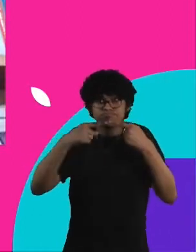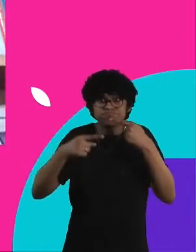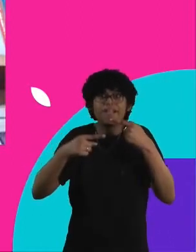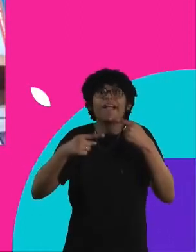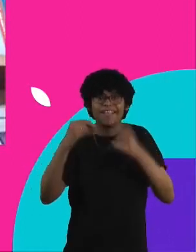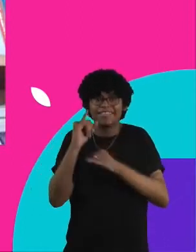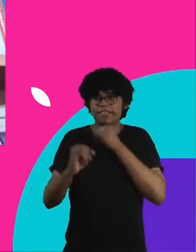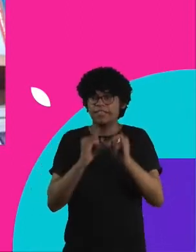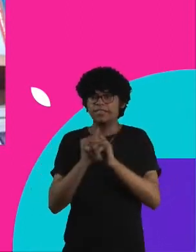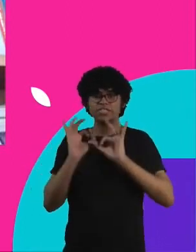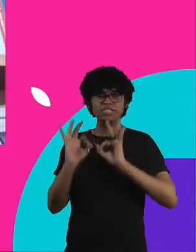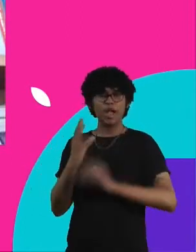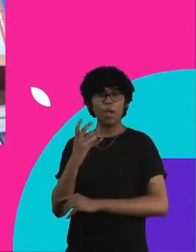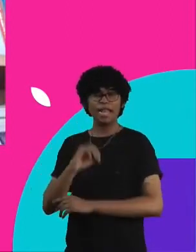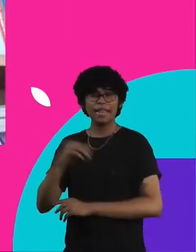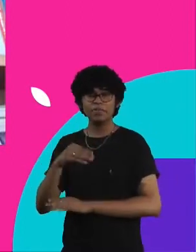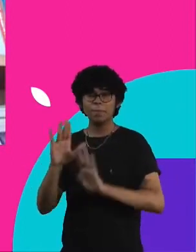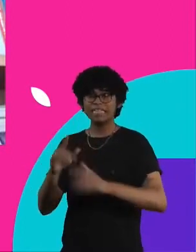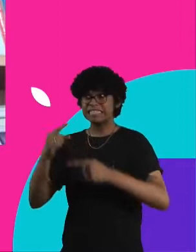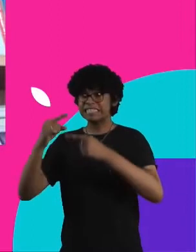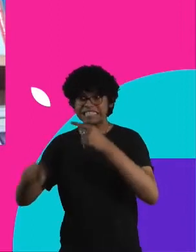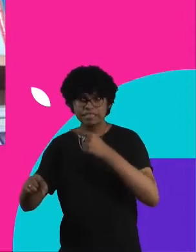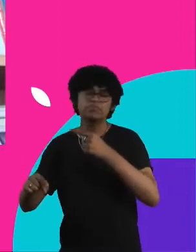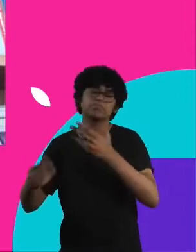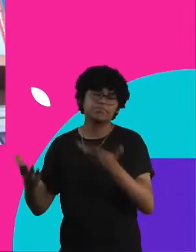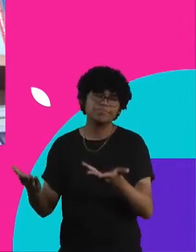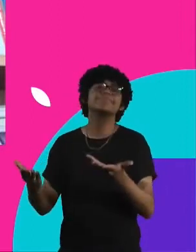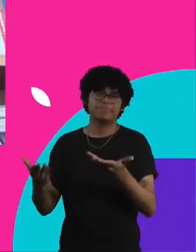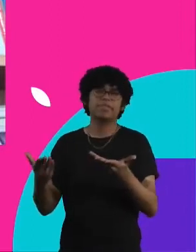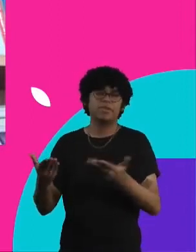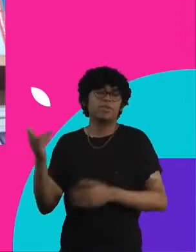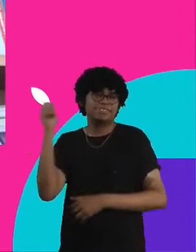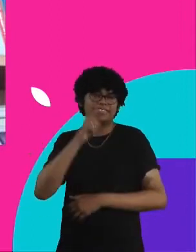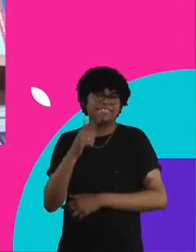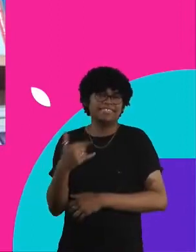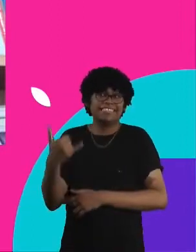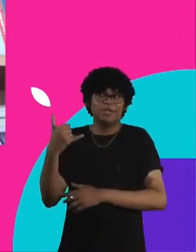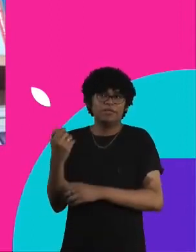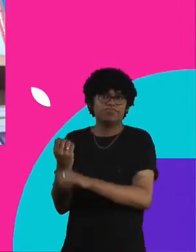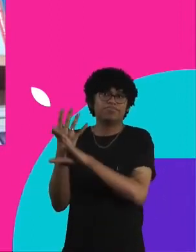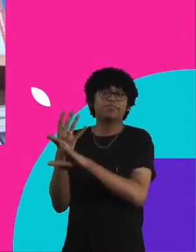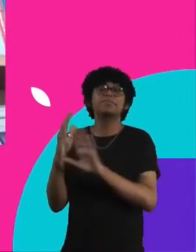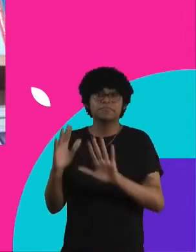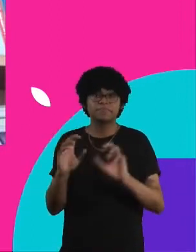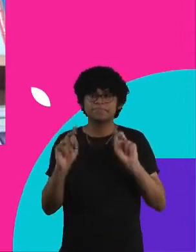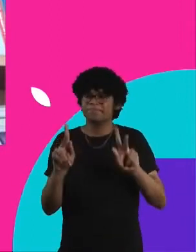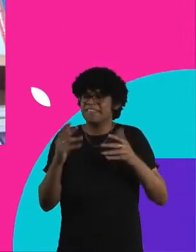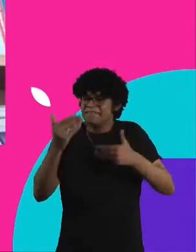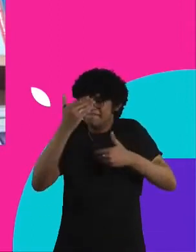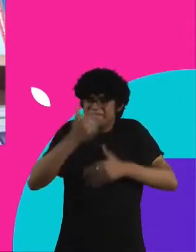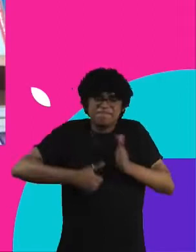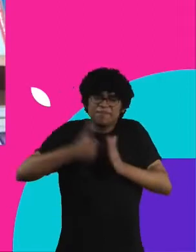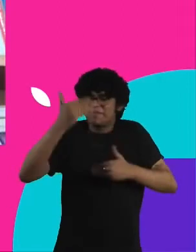certinha, e aí justo na hora do painel caiu. Entrei pelo celular aqui. Primeiro eu queria agradecer muito o Social Good Brasil, eu